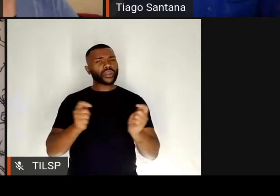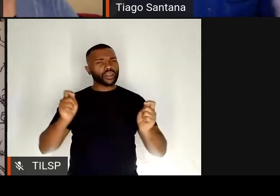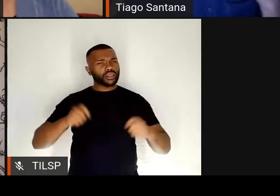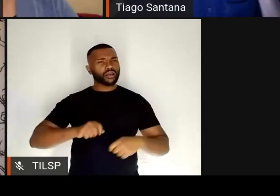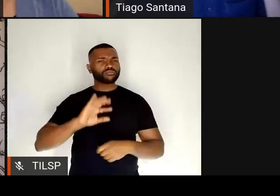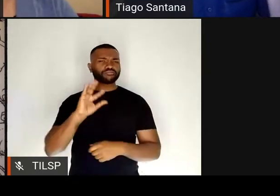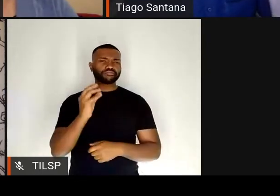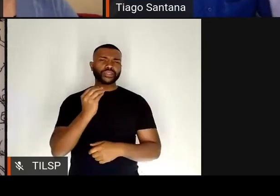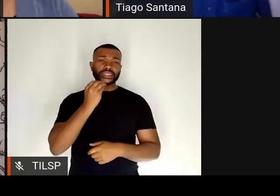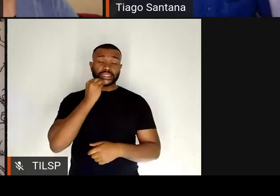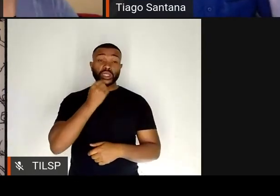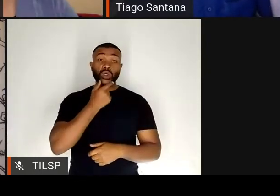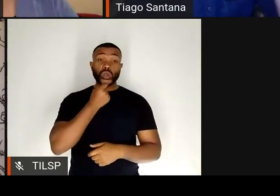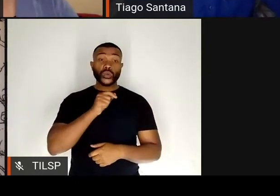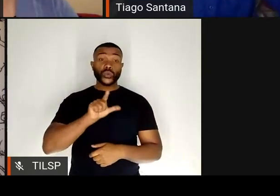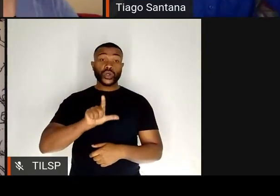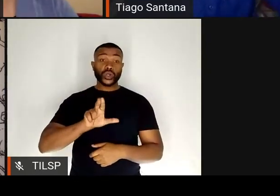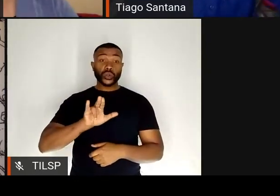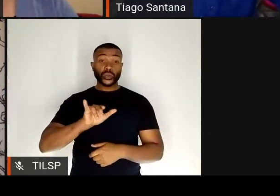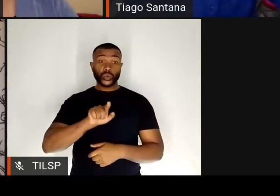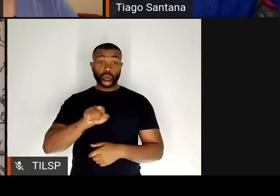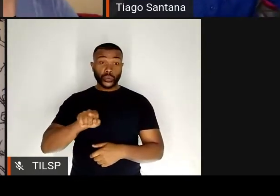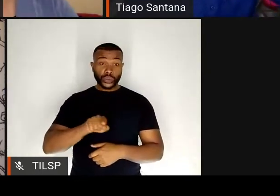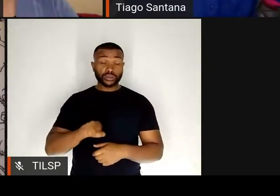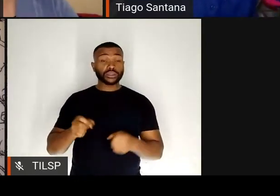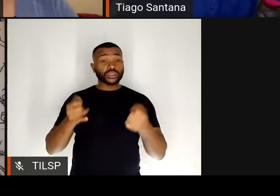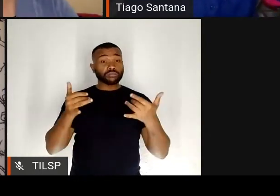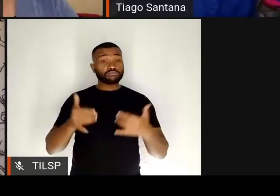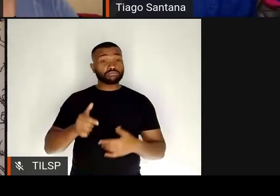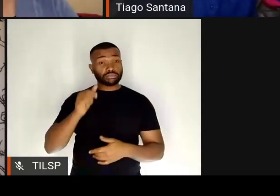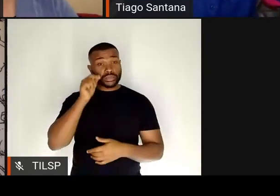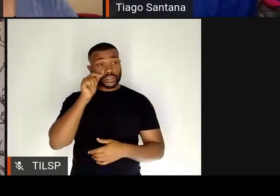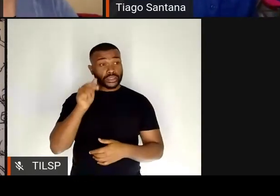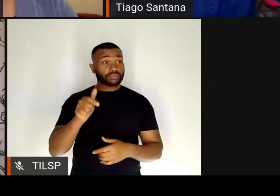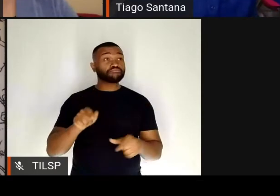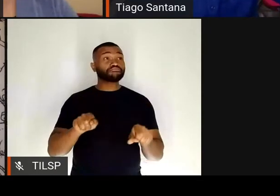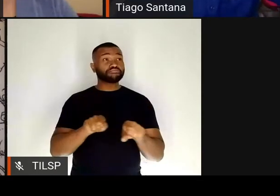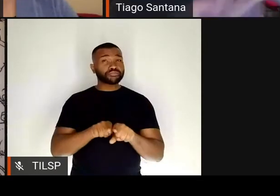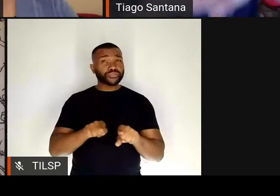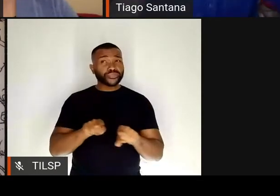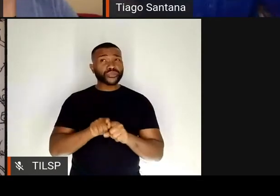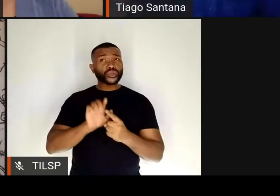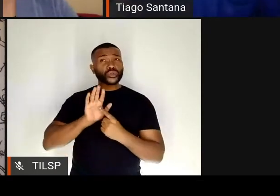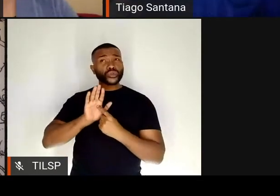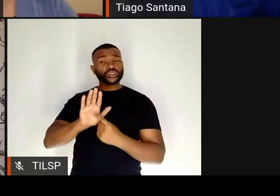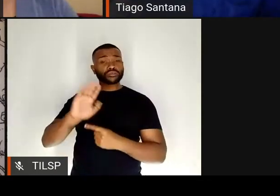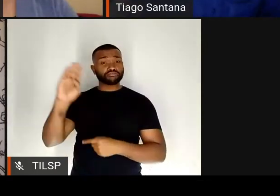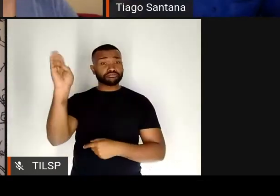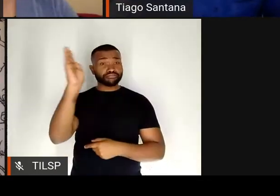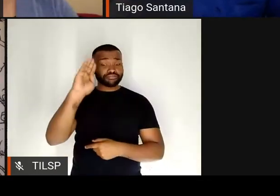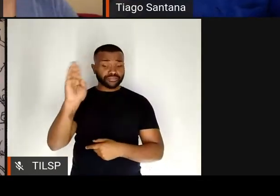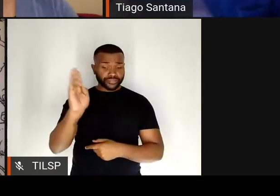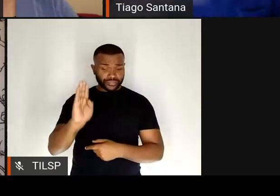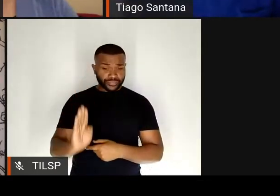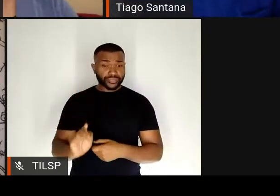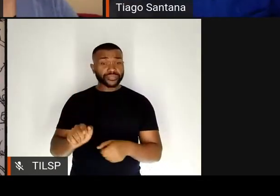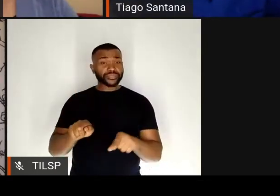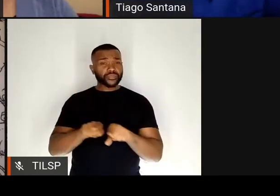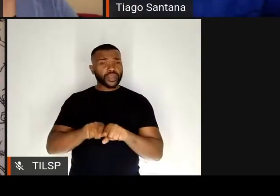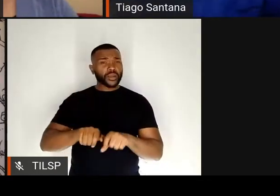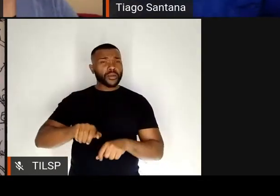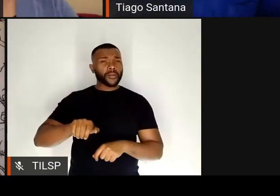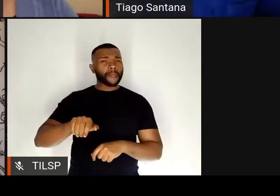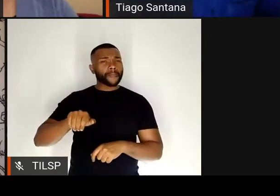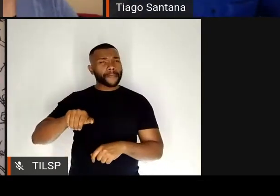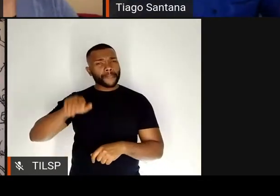O Luiz Carlos Barreto falou uma coisa muito interessante, que aí tem a ver com a contribuição dele para o fotojornalismo brasileiro, né? E eu, que extrapolo o Ceará, até porque ele